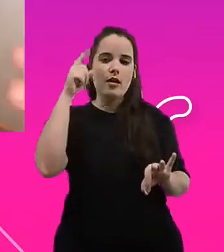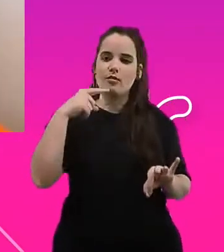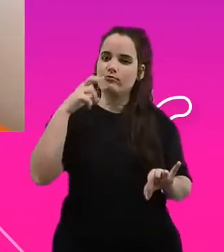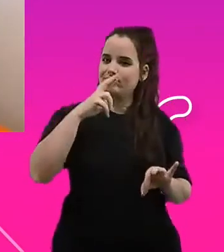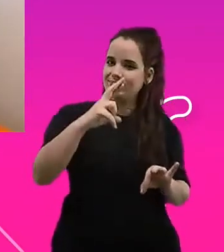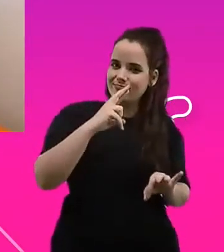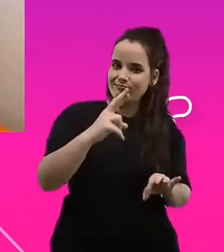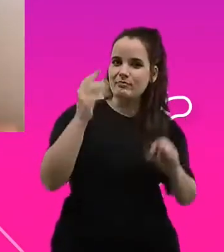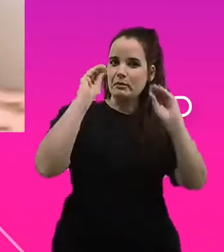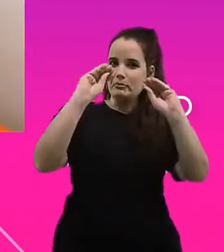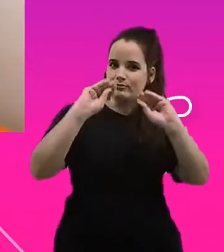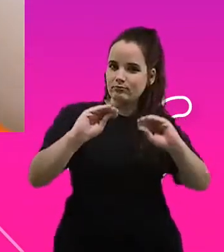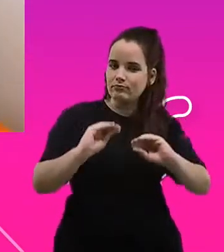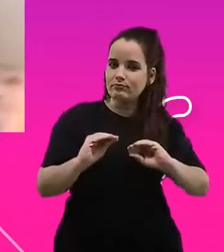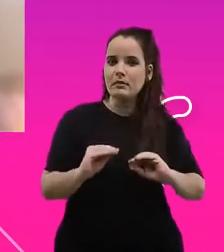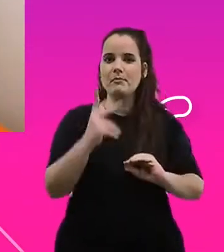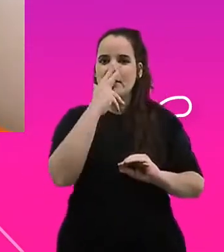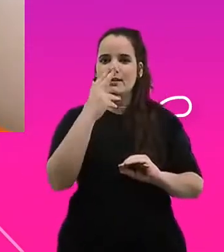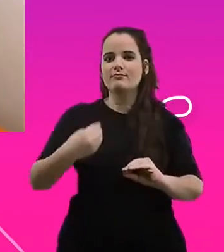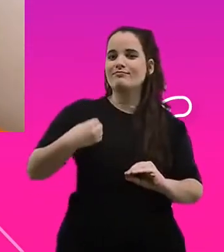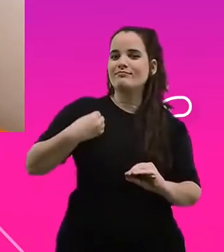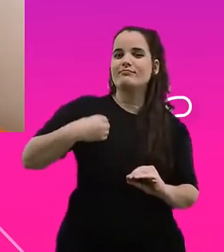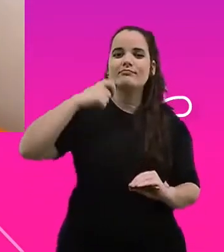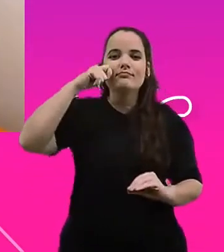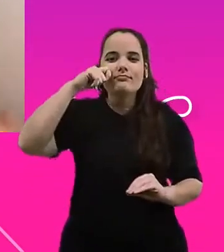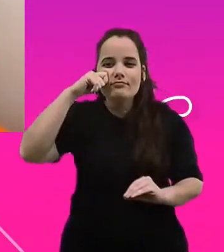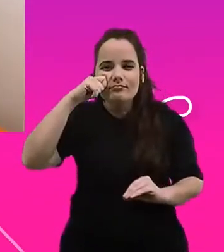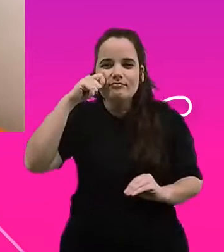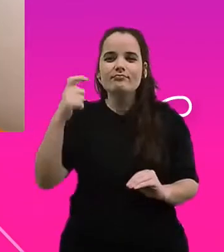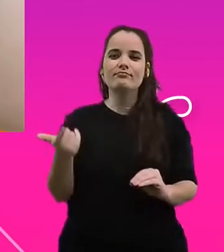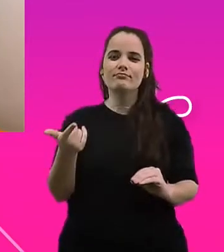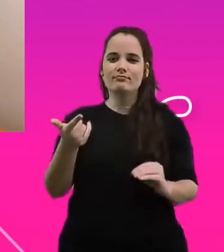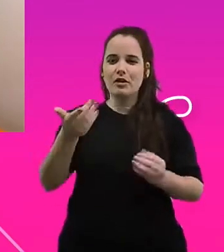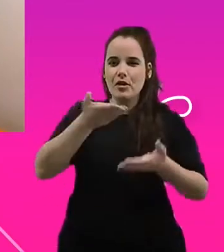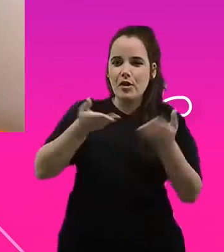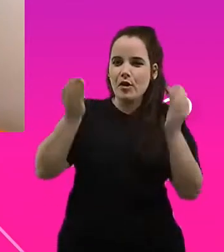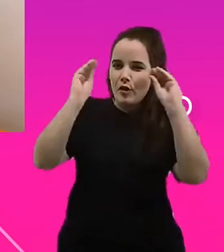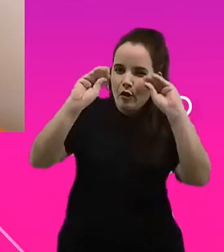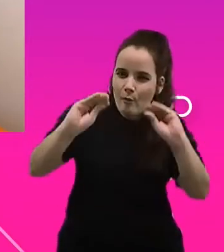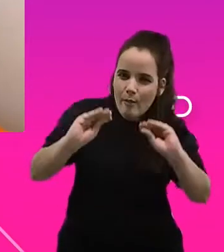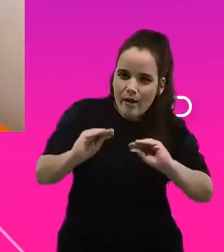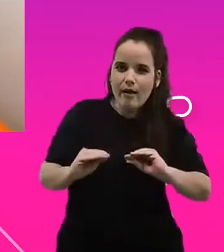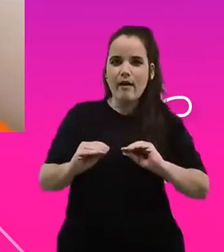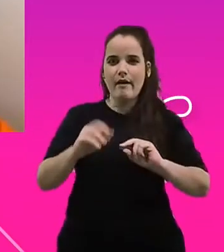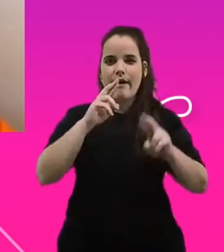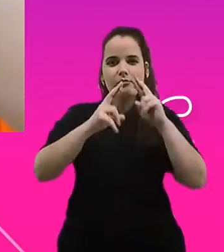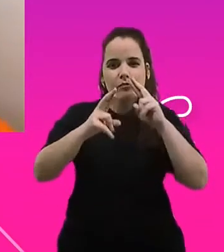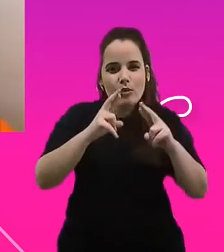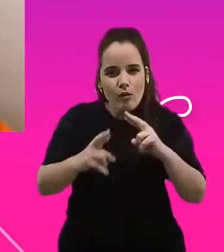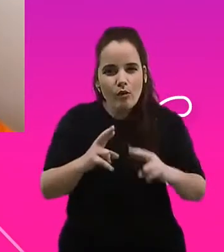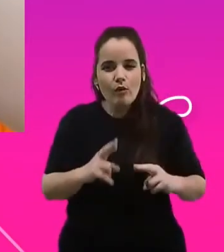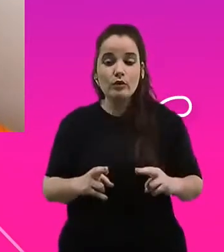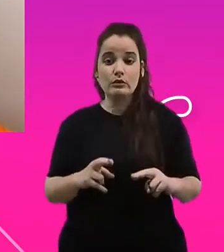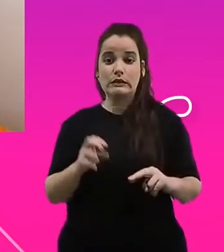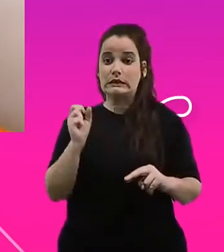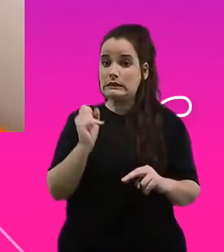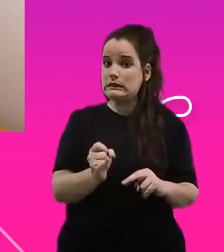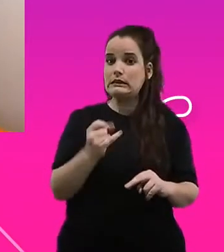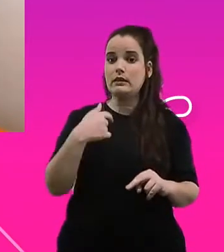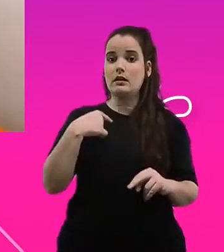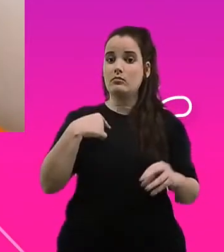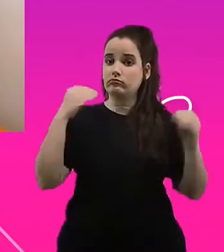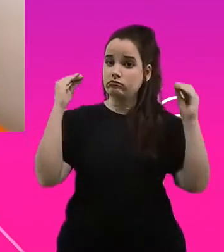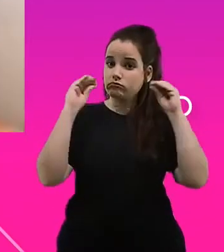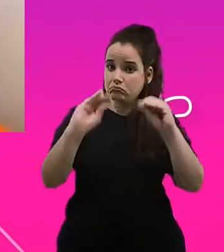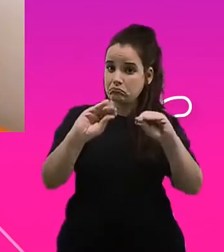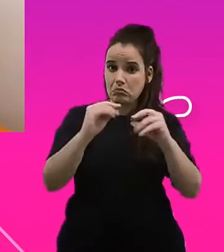enfim, para estar presente ali nos comentários, nas respostas, então, para interagir. Sempre que eu vou postar alguma coisa,